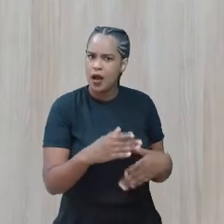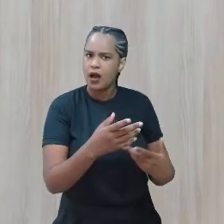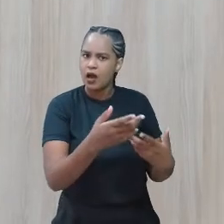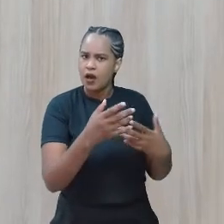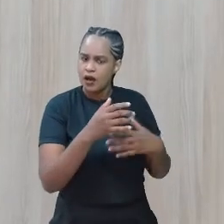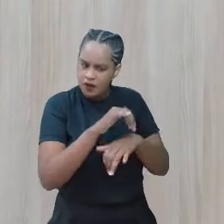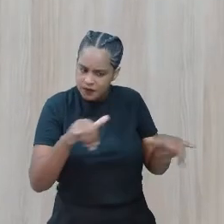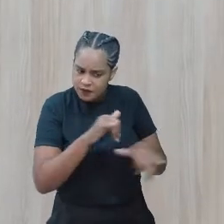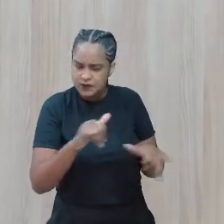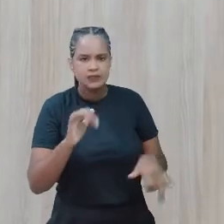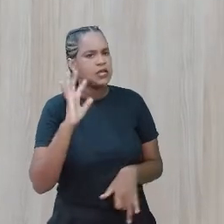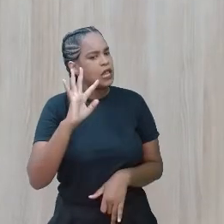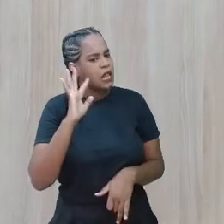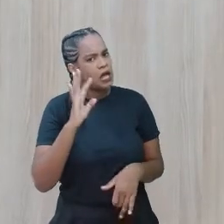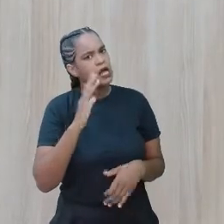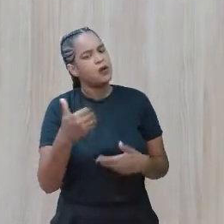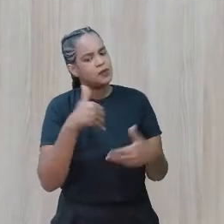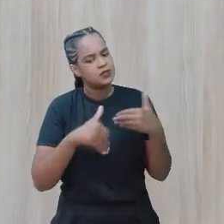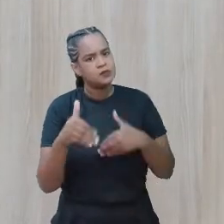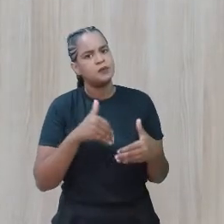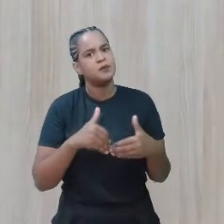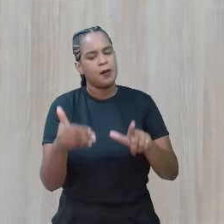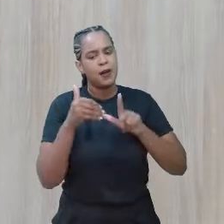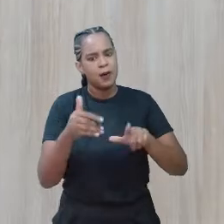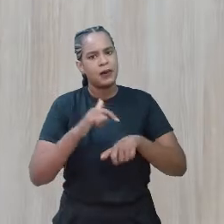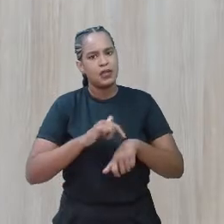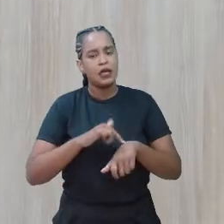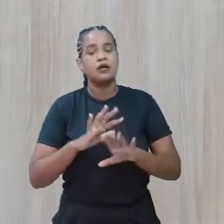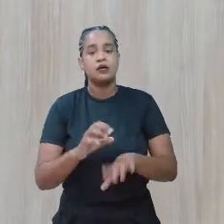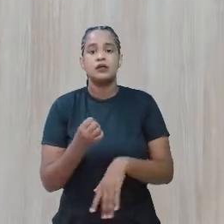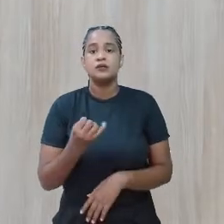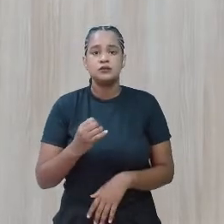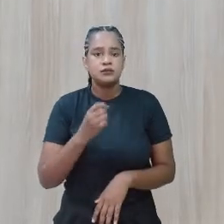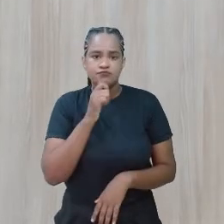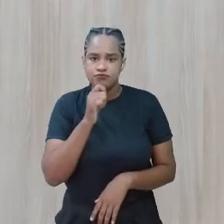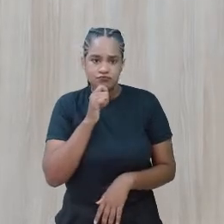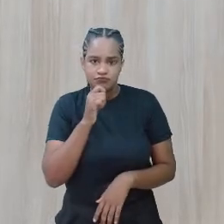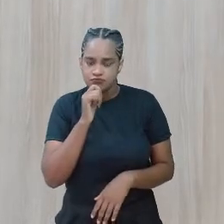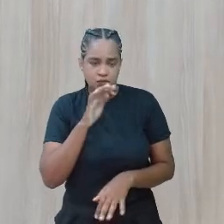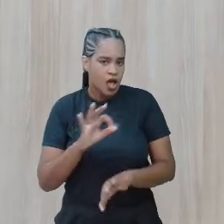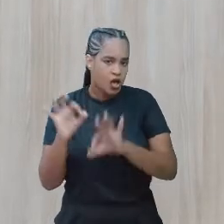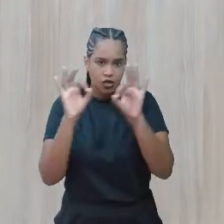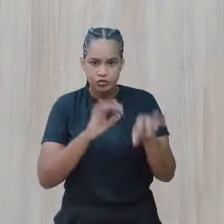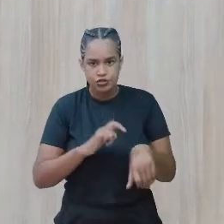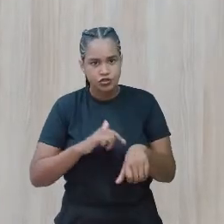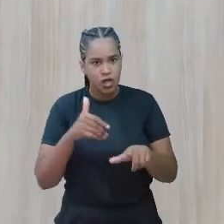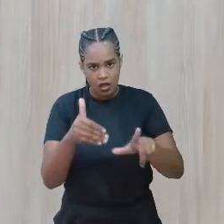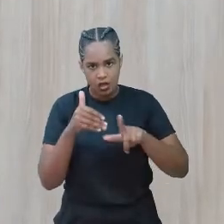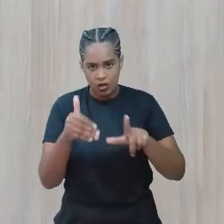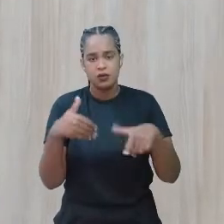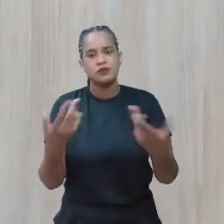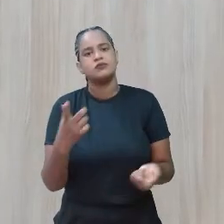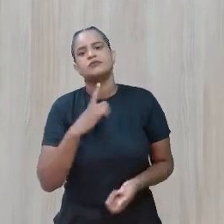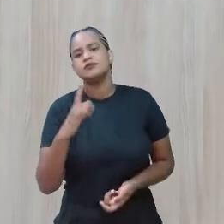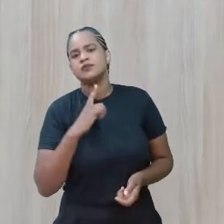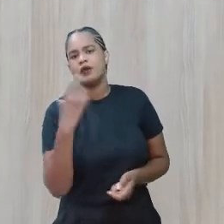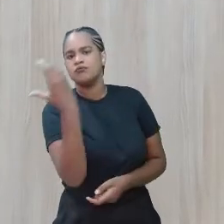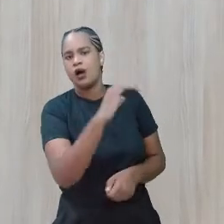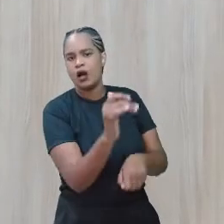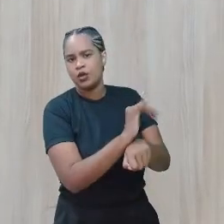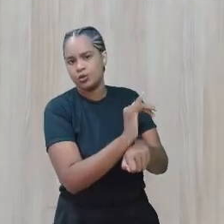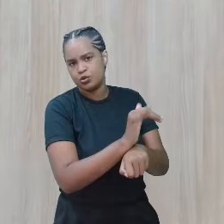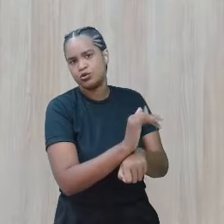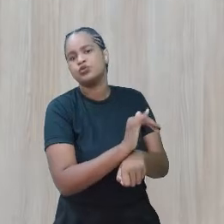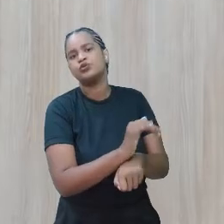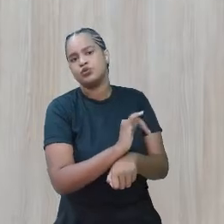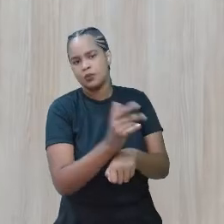participar da aula ao vivo também. Mas, né, quem não está conseguindo entrar na aula ao vivo, vai assistir a aula no YouTube,